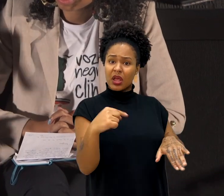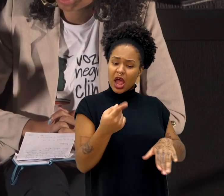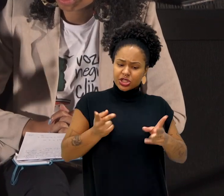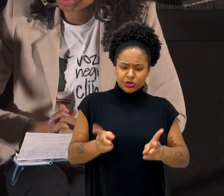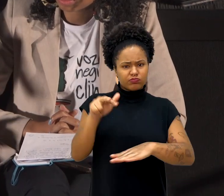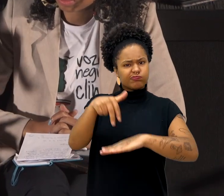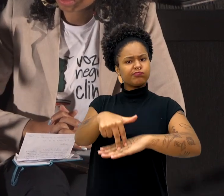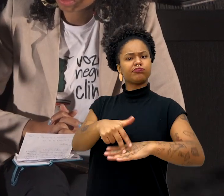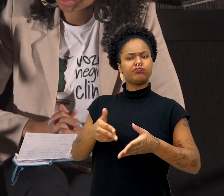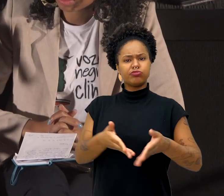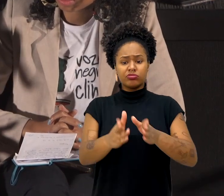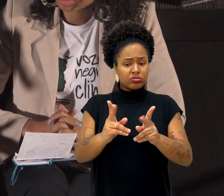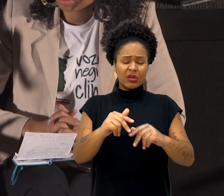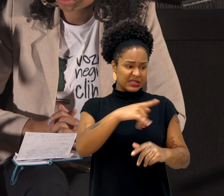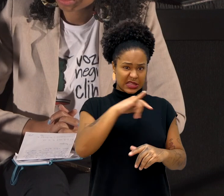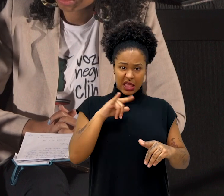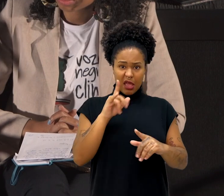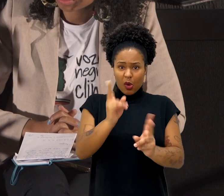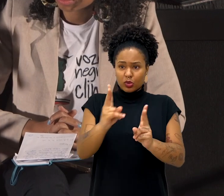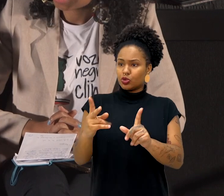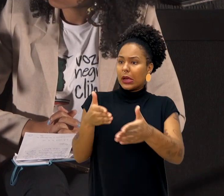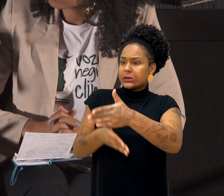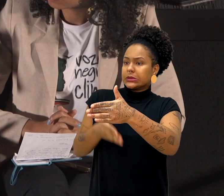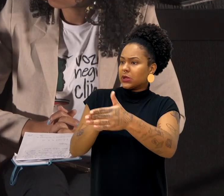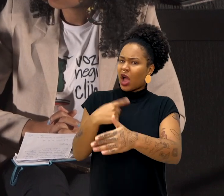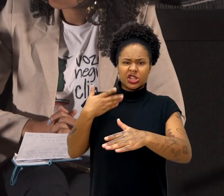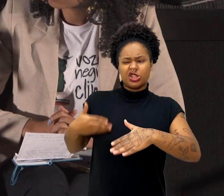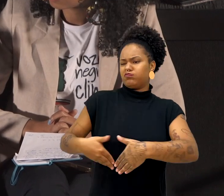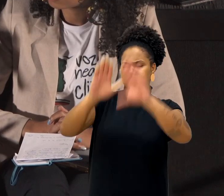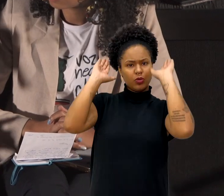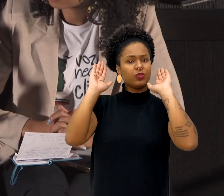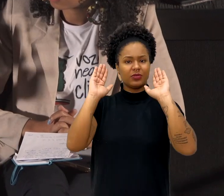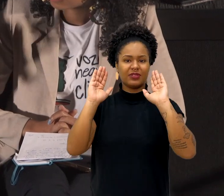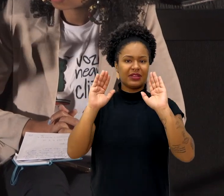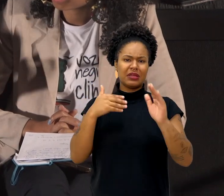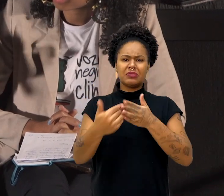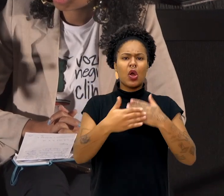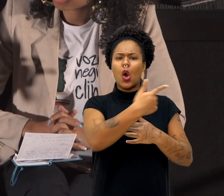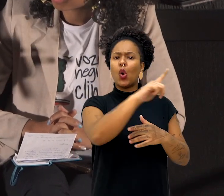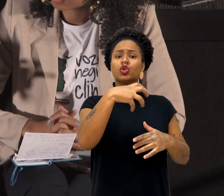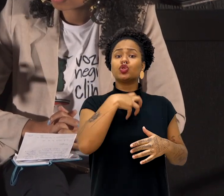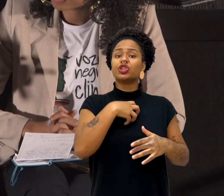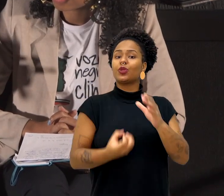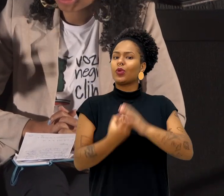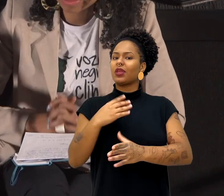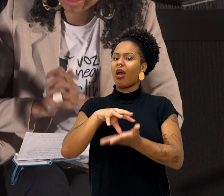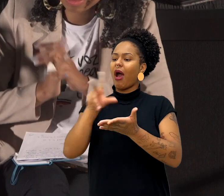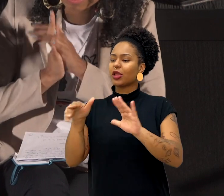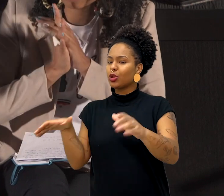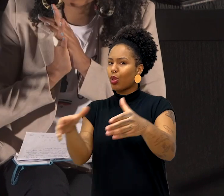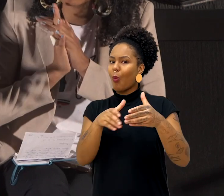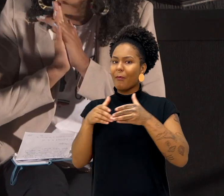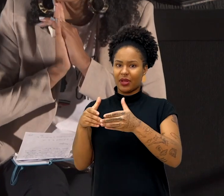vai continuar por cima, se for preciso, com outras formas de se aquilombar. Então,